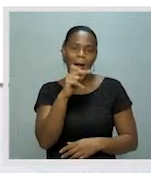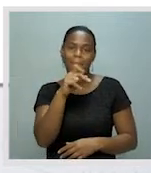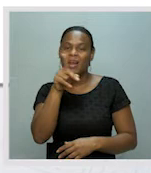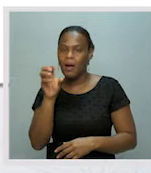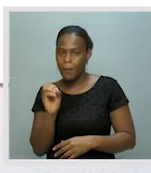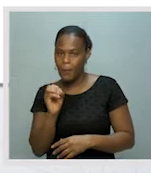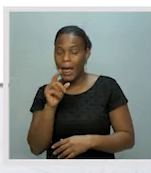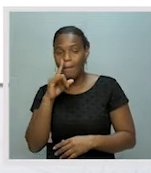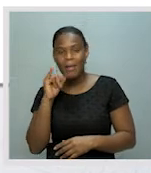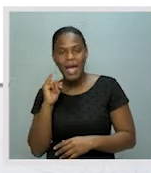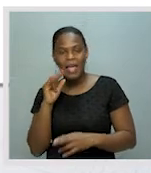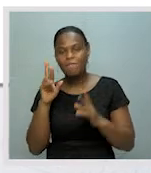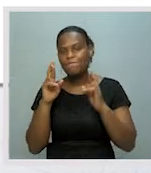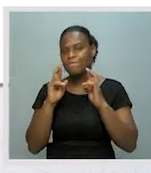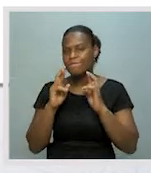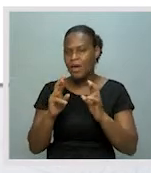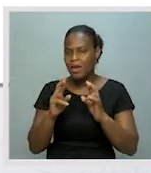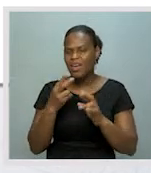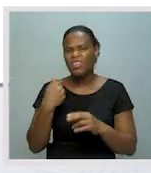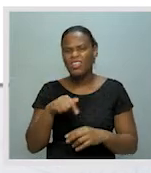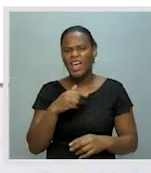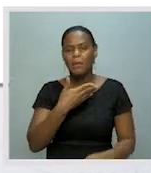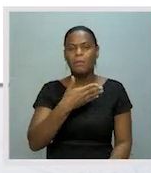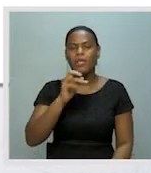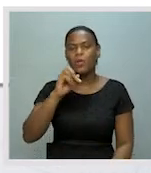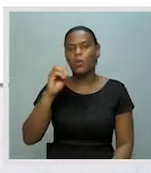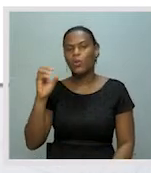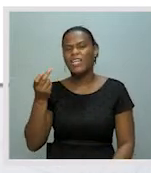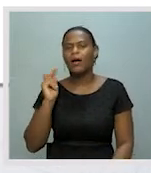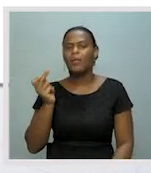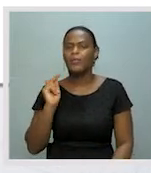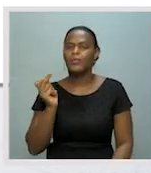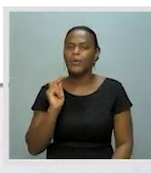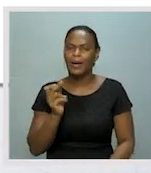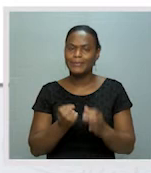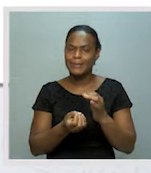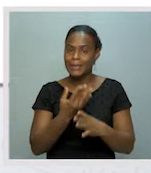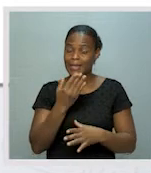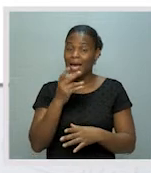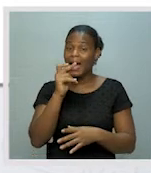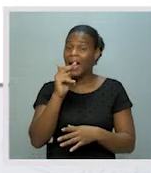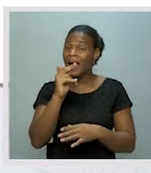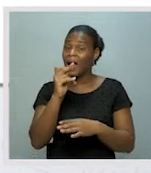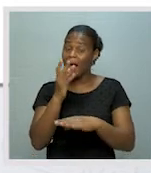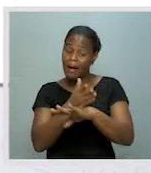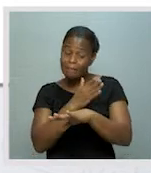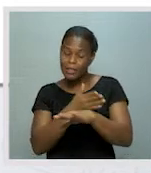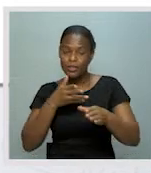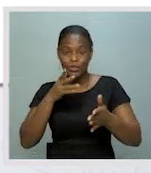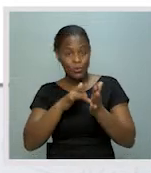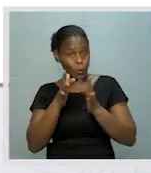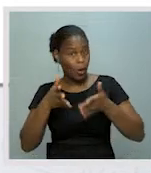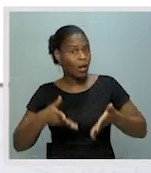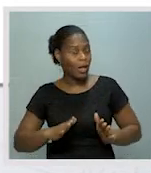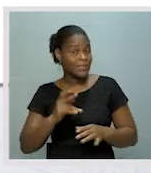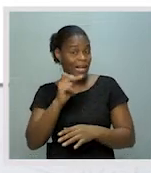E ele é considerado o pai da fé. Tem cerca de 1800 anos, né? Surgiu há cerca de 1800 anos antes de Cristo.